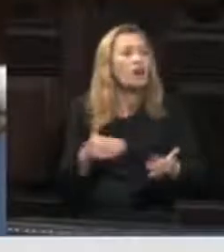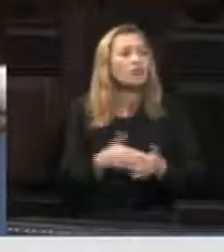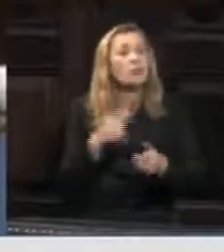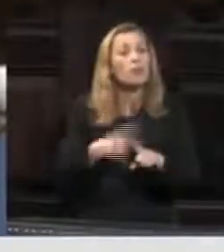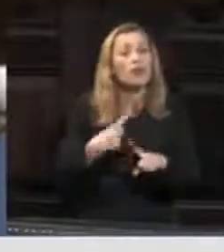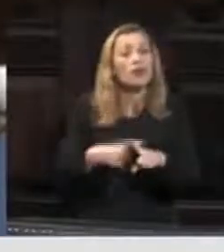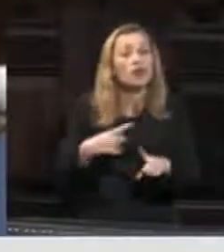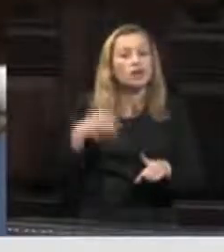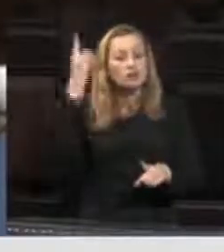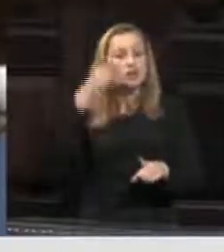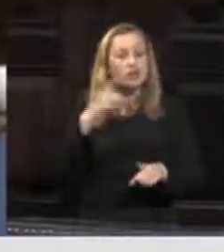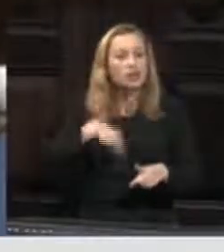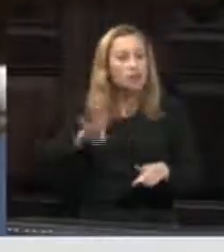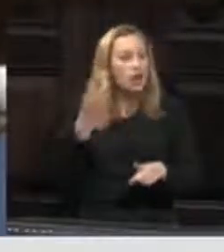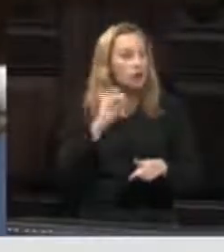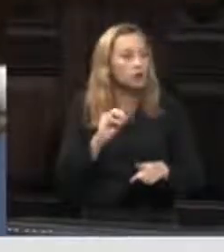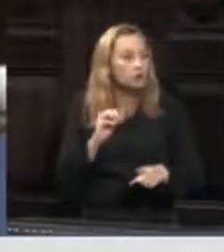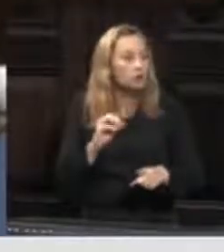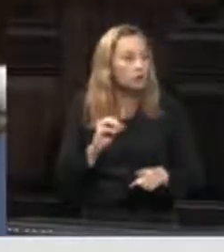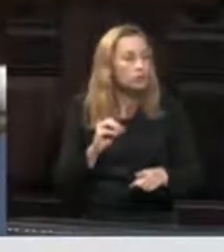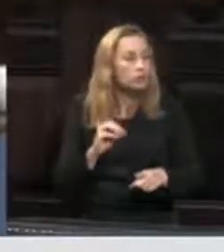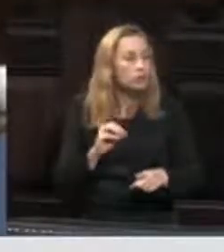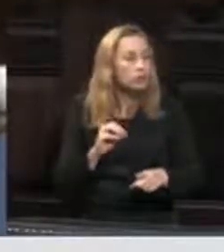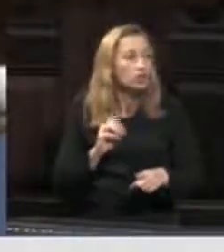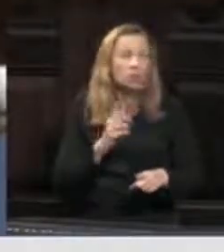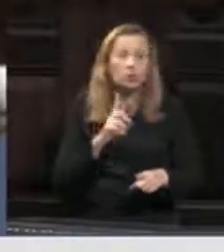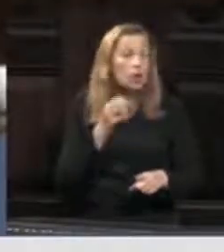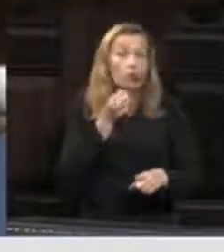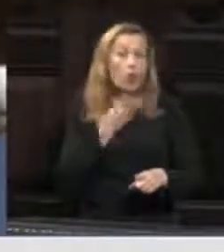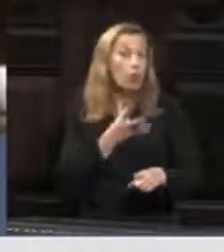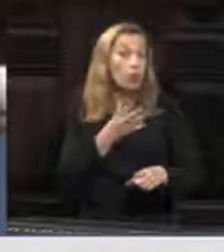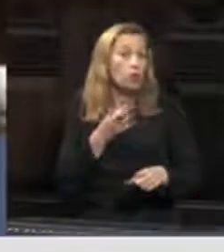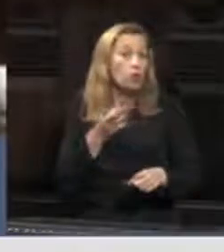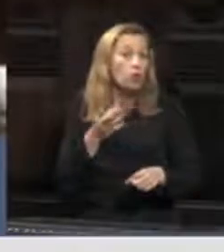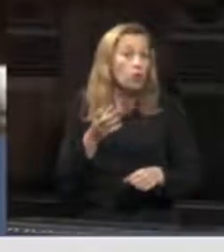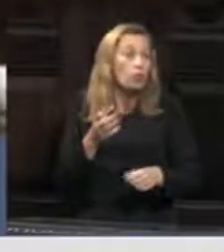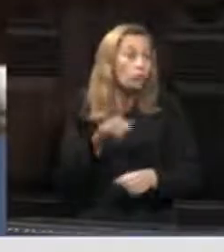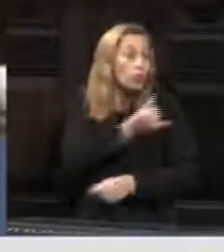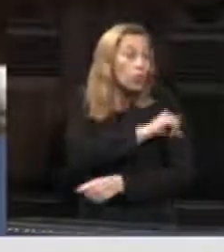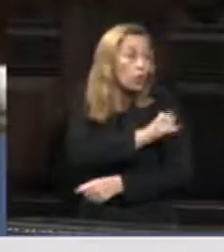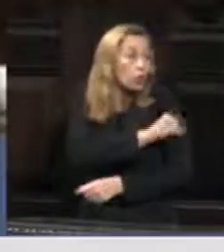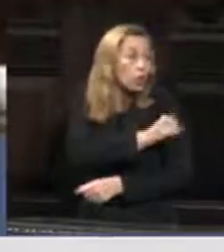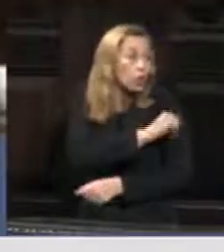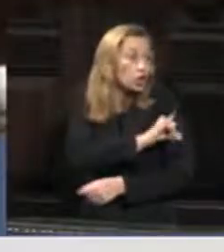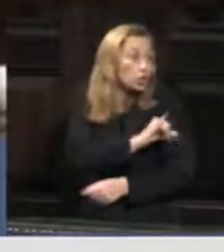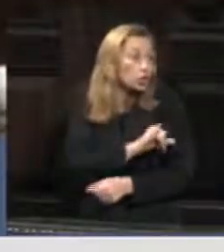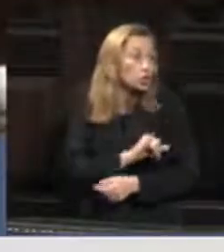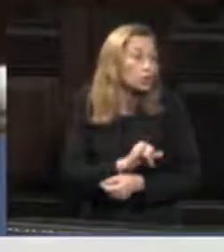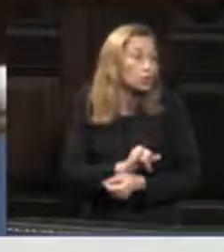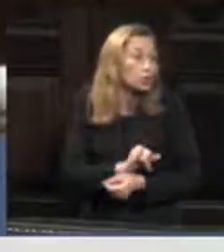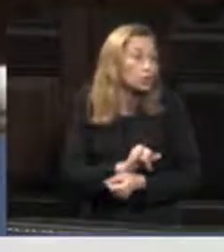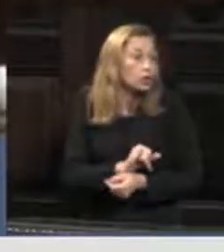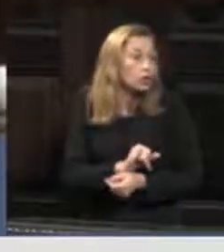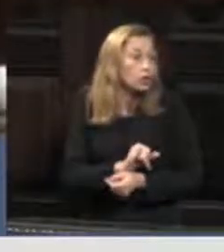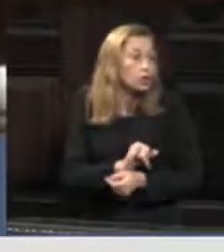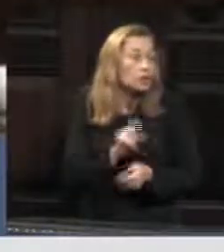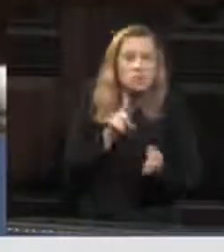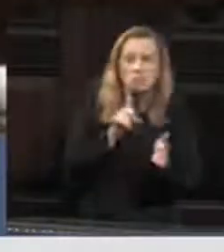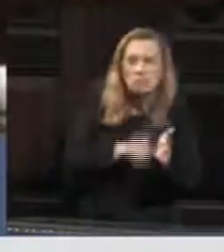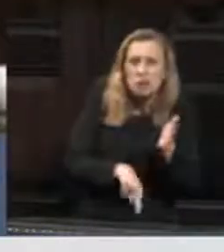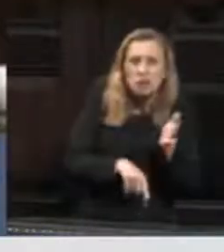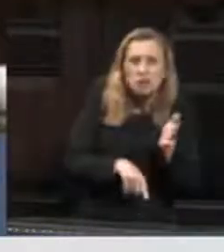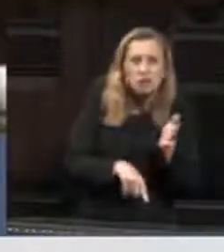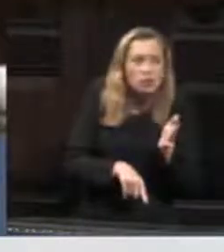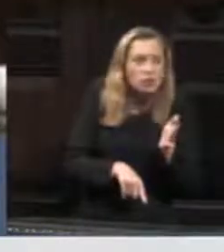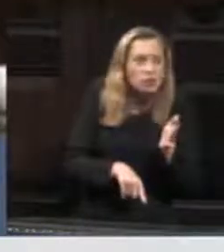não faz bem pro rio o arrocho o arrocho significa menos volume para